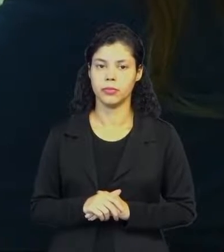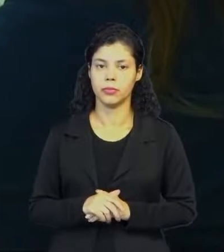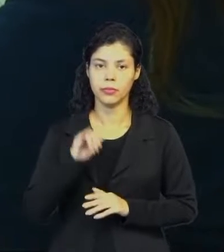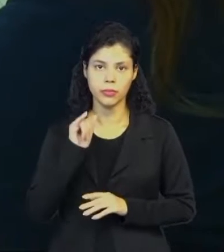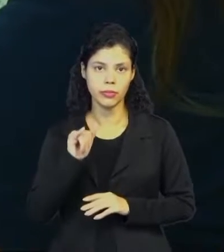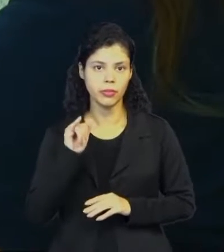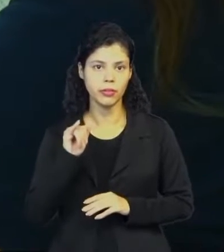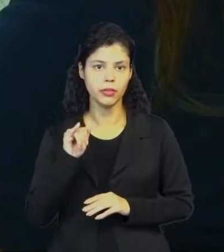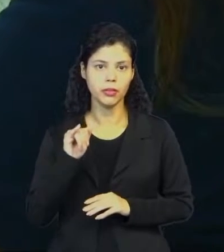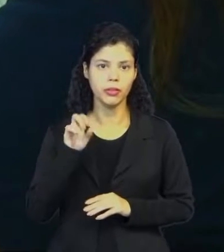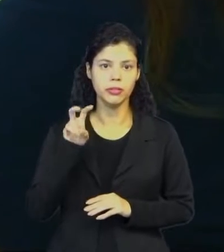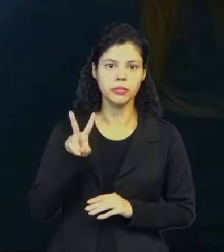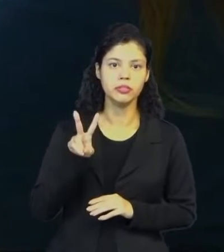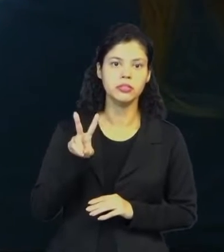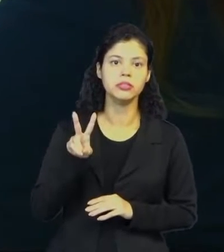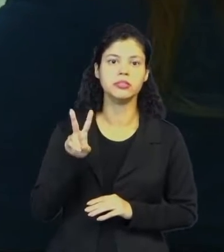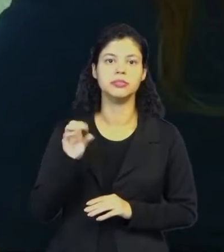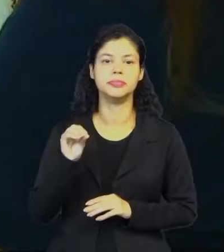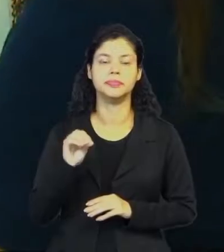e Ivo.